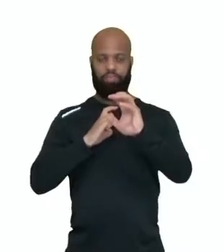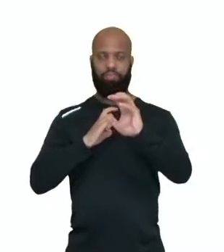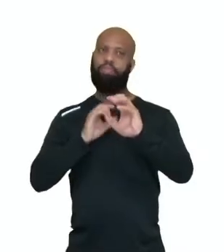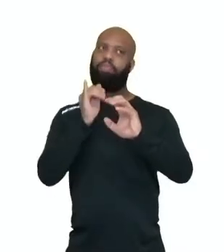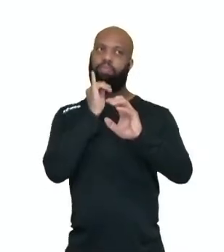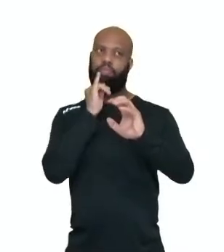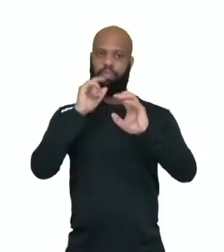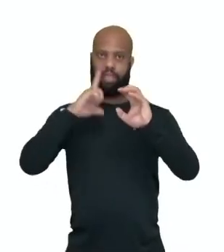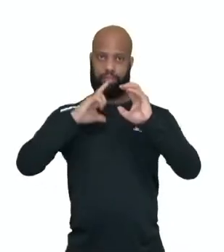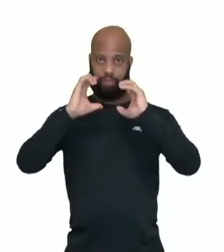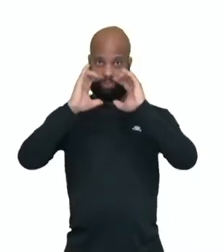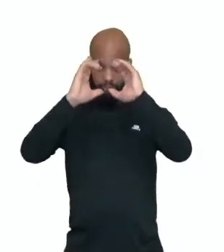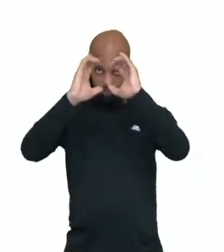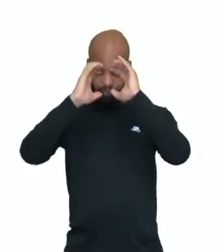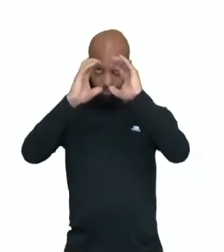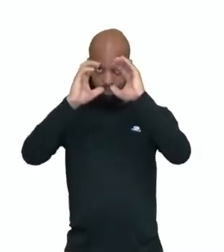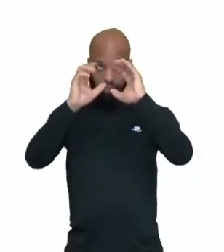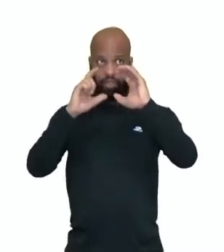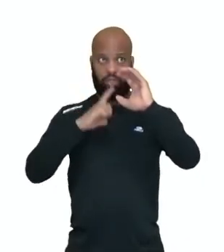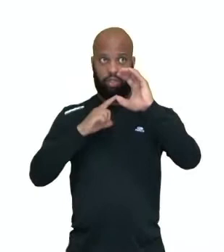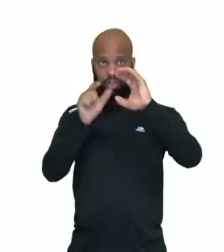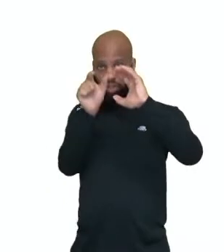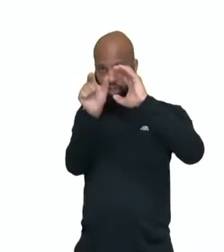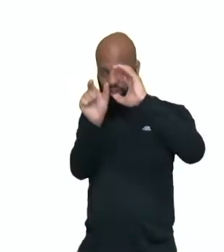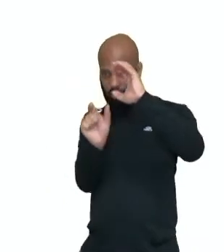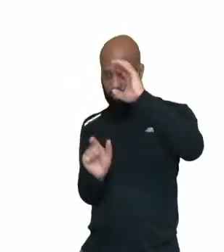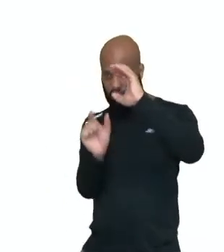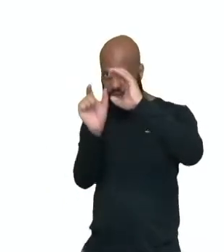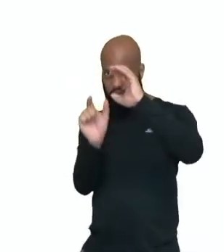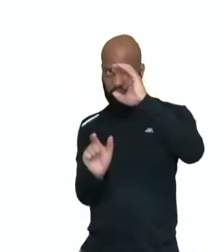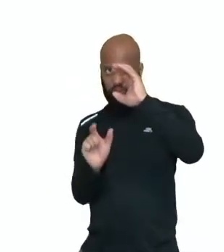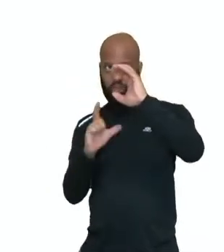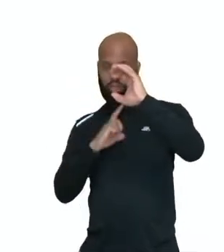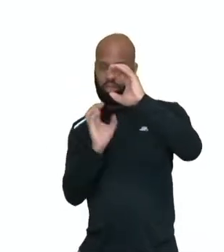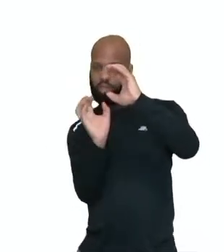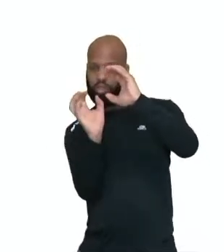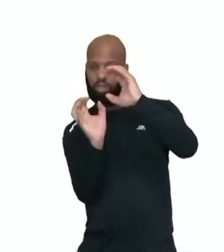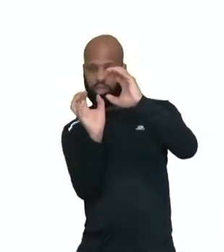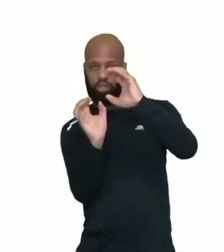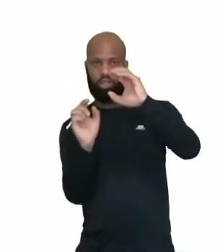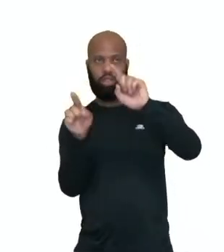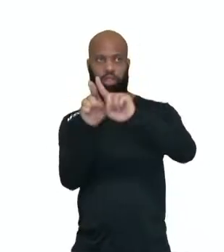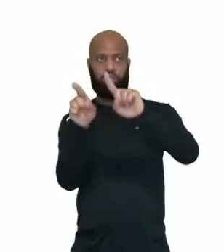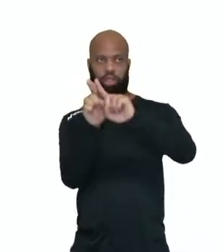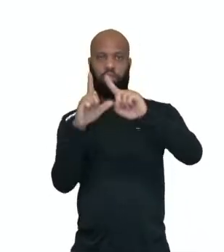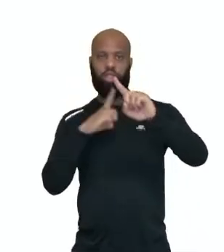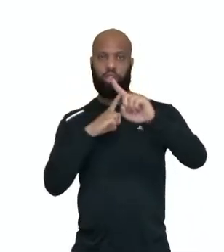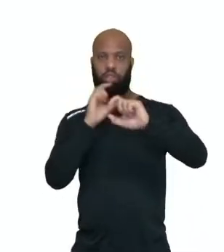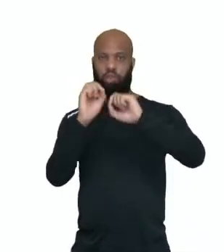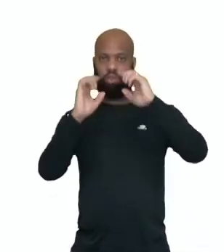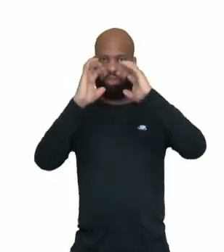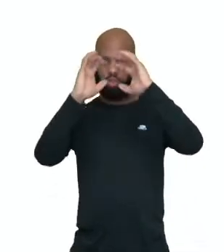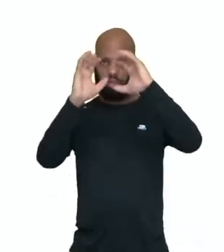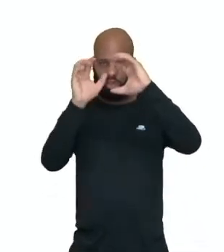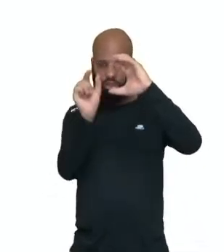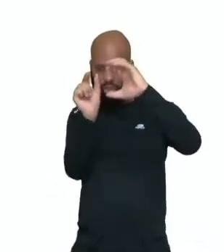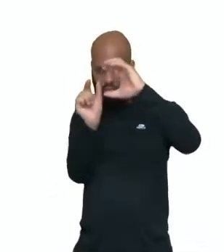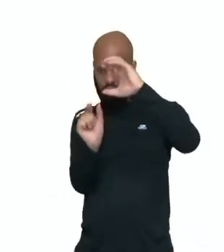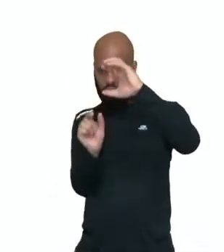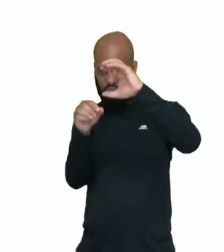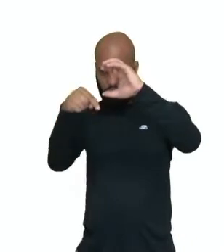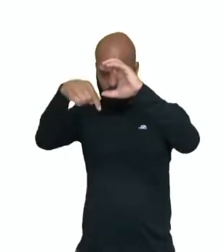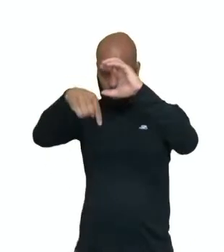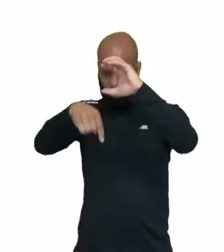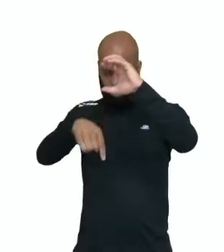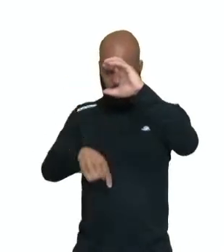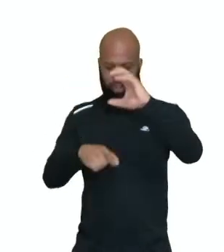Então, por exemplo, o cérebro, o tronco encefálico, que é essa região aqui, o cerebelo, além da medula espinal, que vai se irradiar por